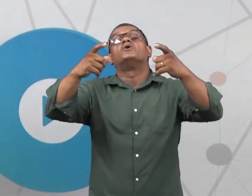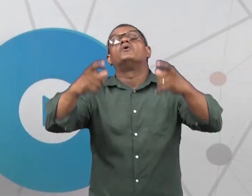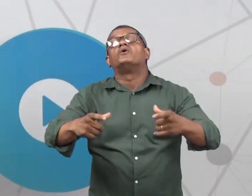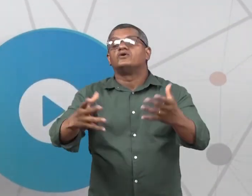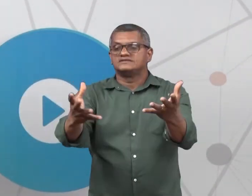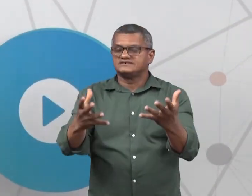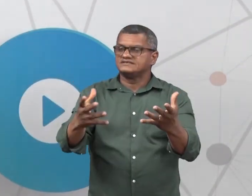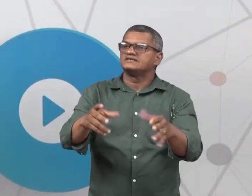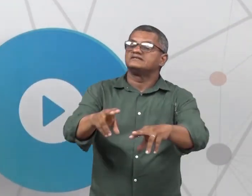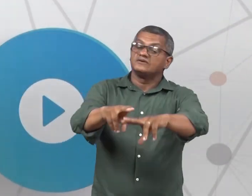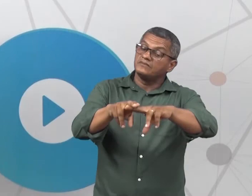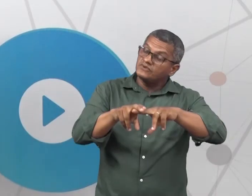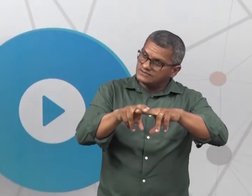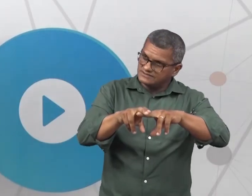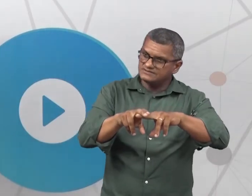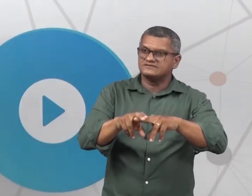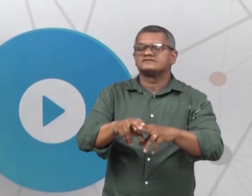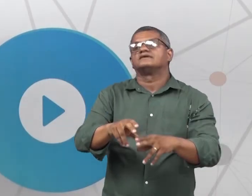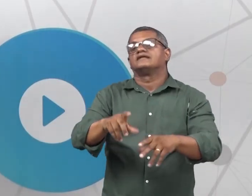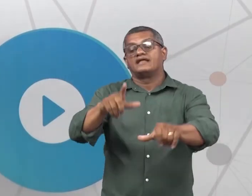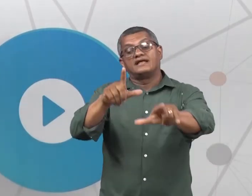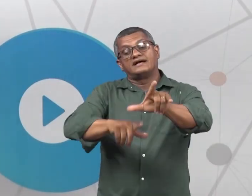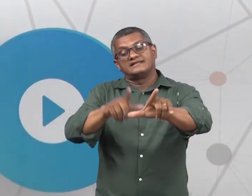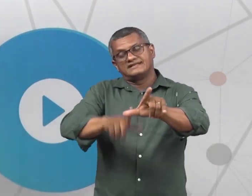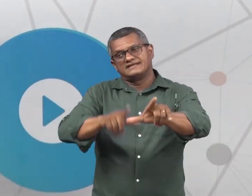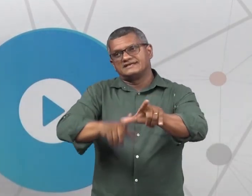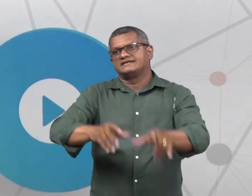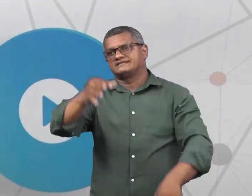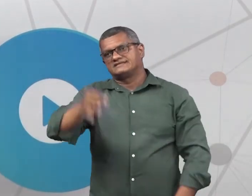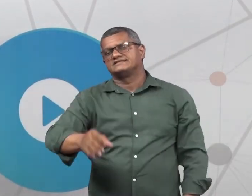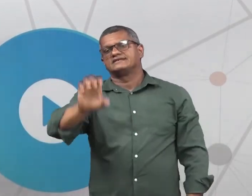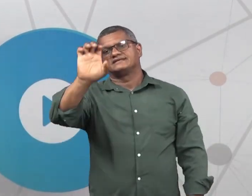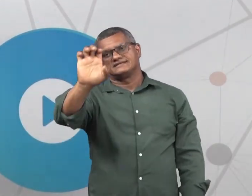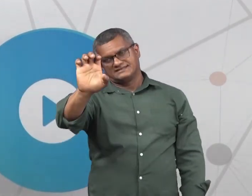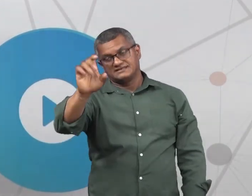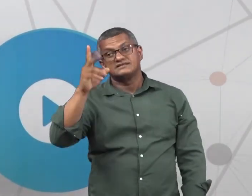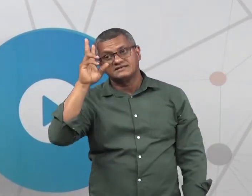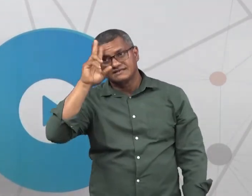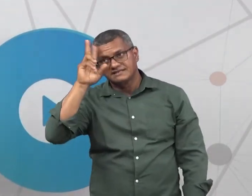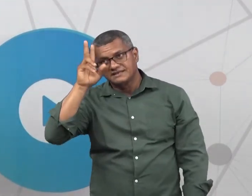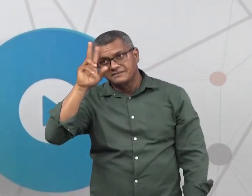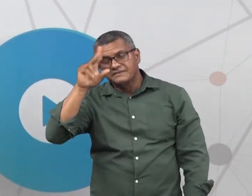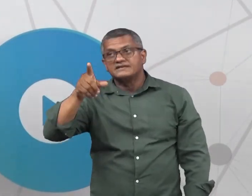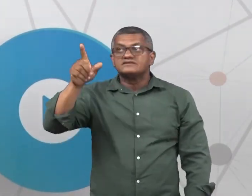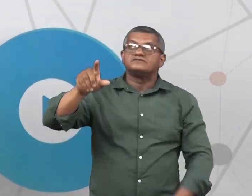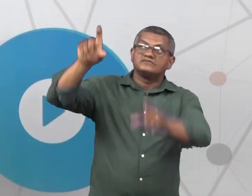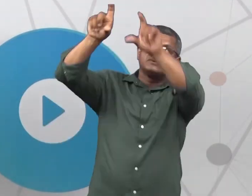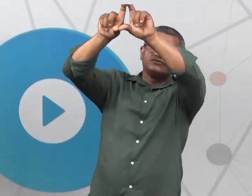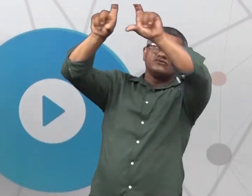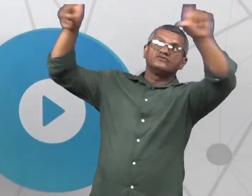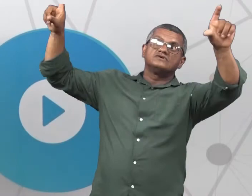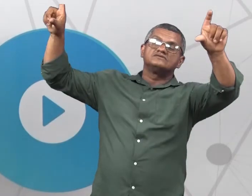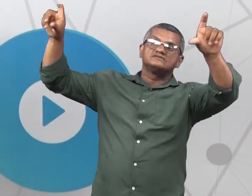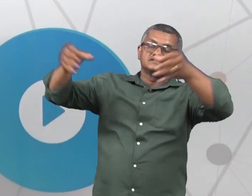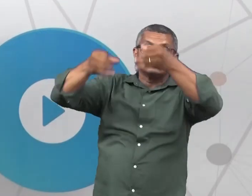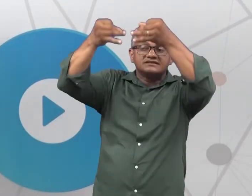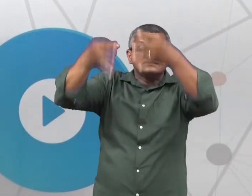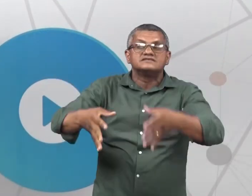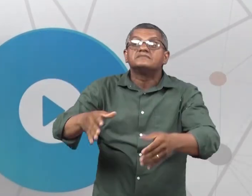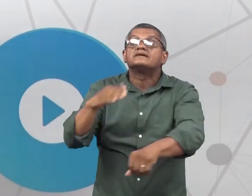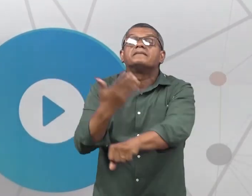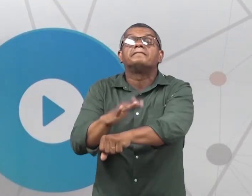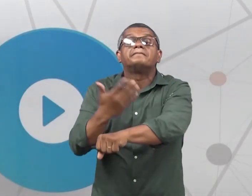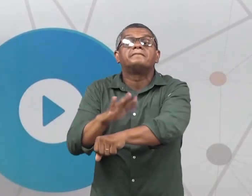isso, a alternativa correta é a letra E. Nós temos que lembrar que temos que seguir o enunciado. E o enunciado diz o seguinte: as